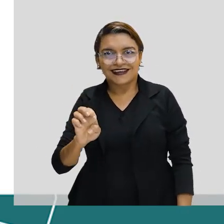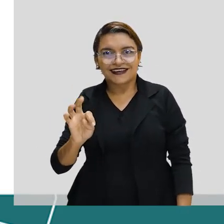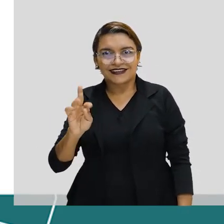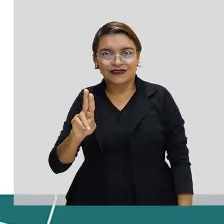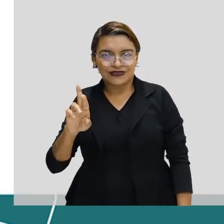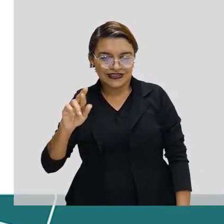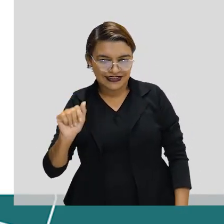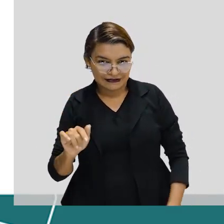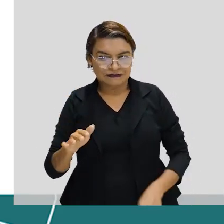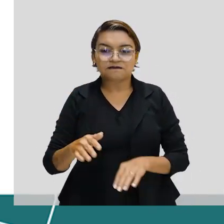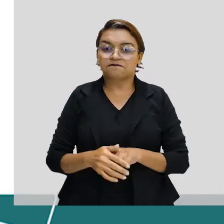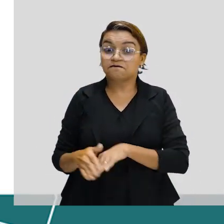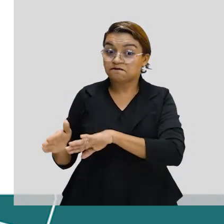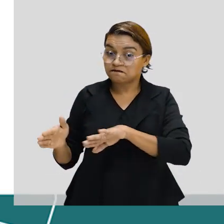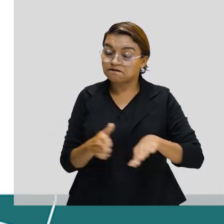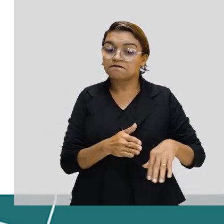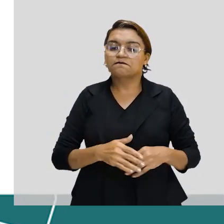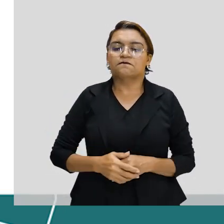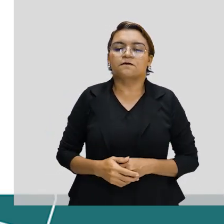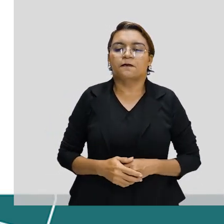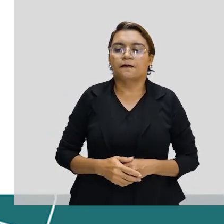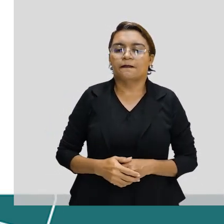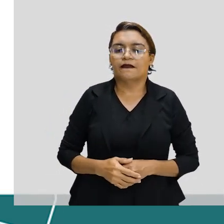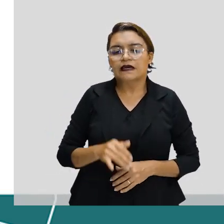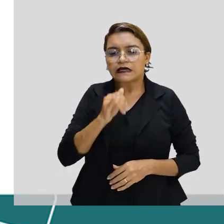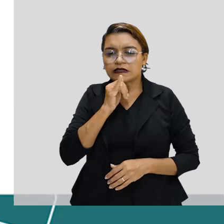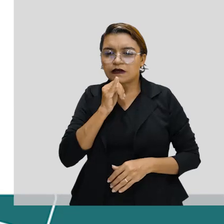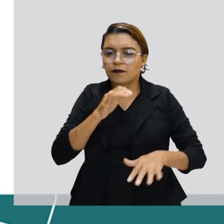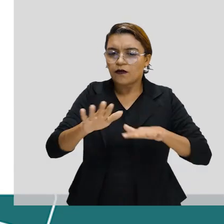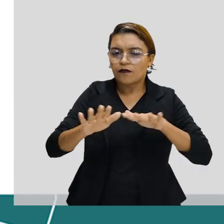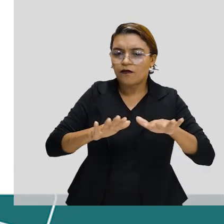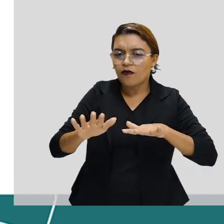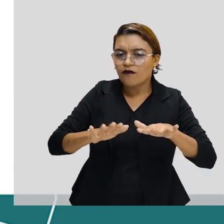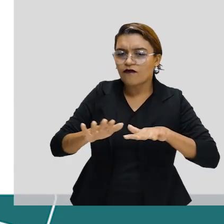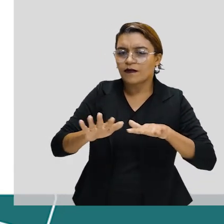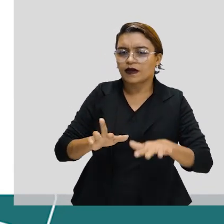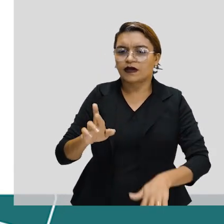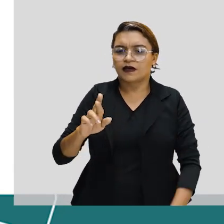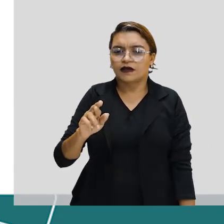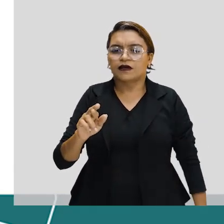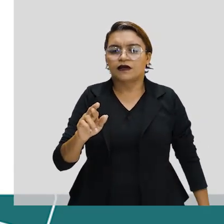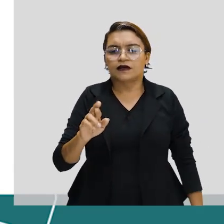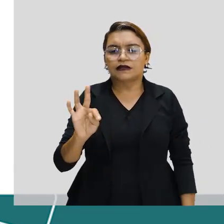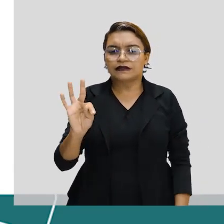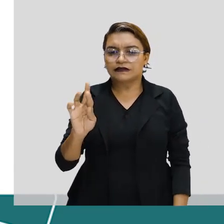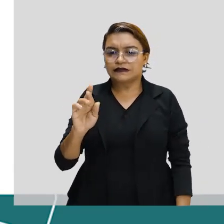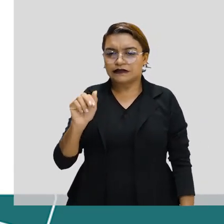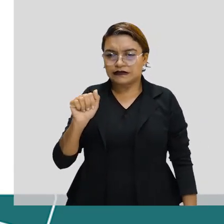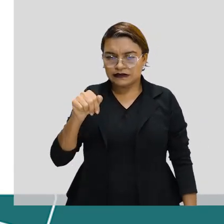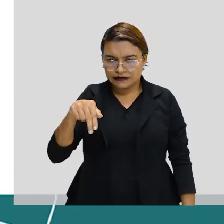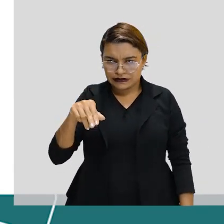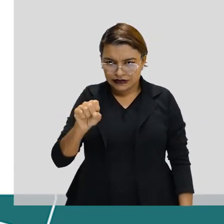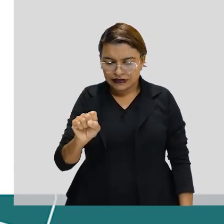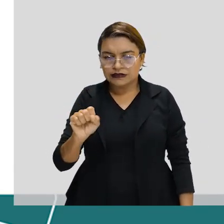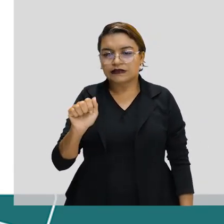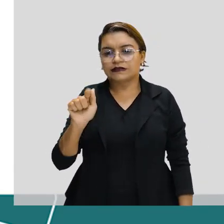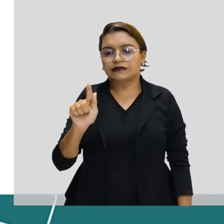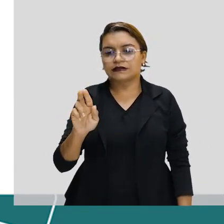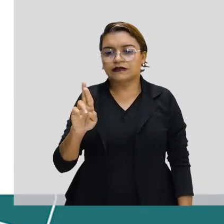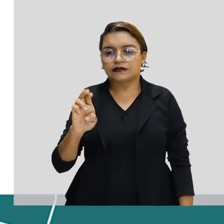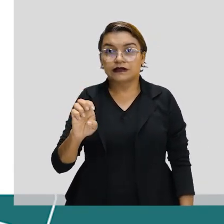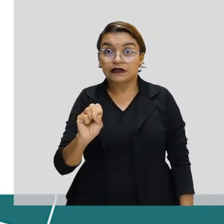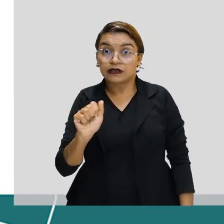movimento transgressor. O que é transgredir? É infringir. É ir de encontro, né? E não